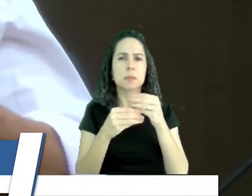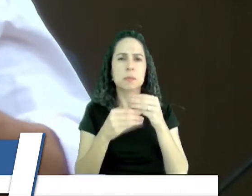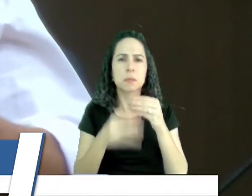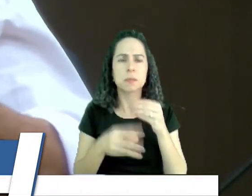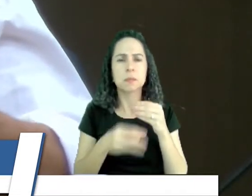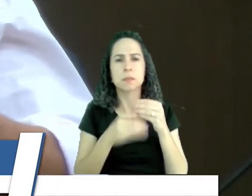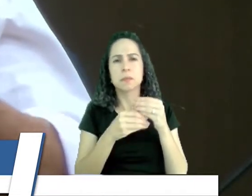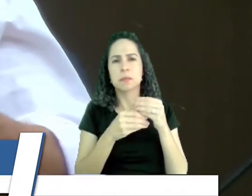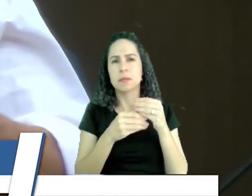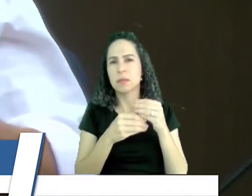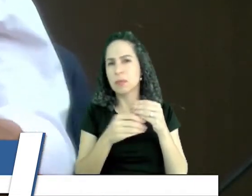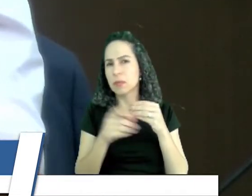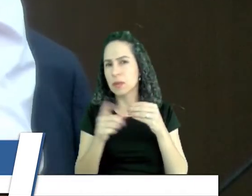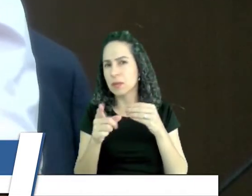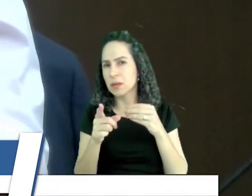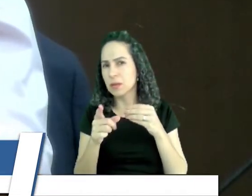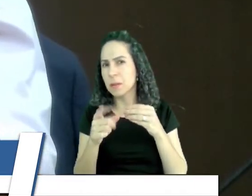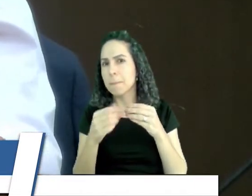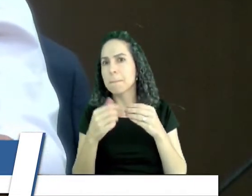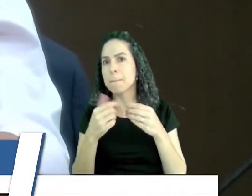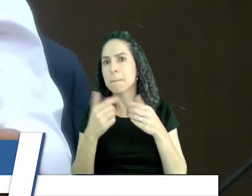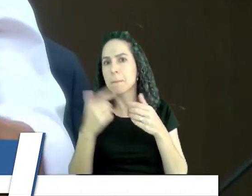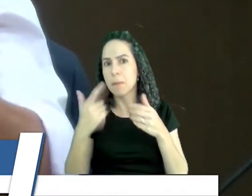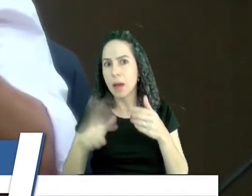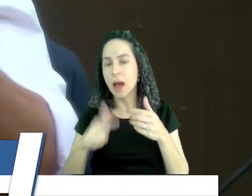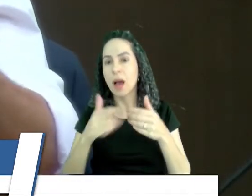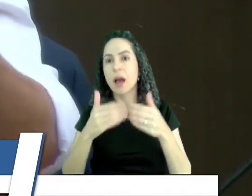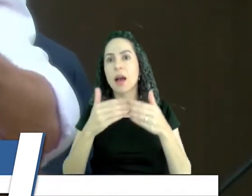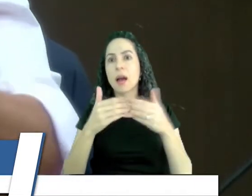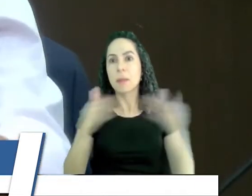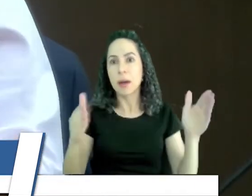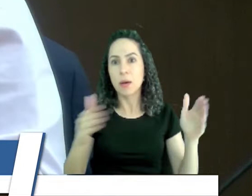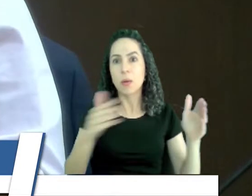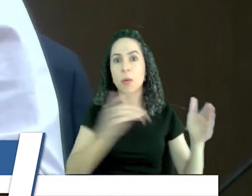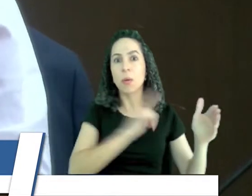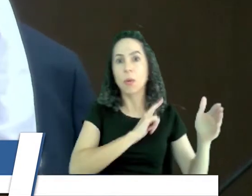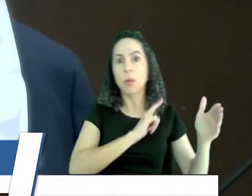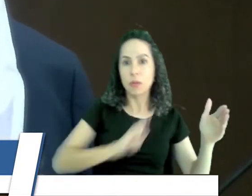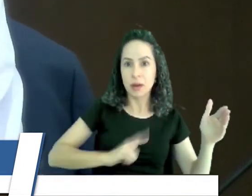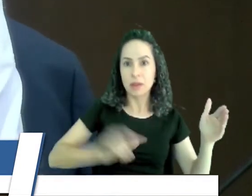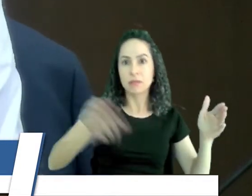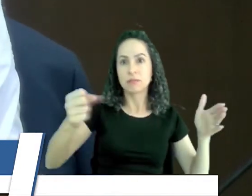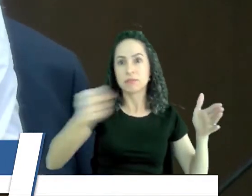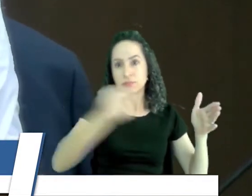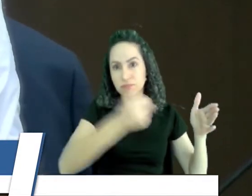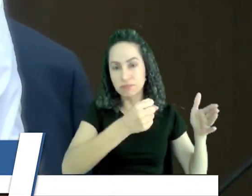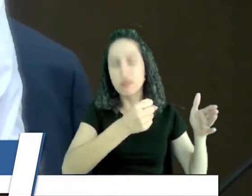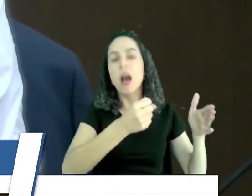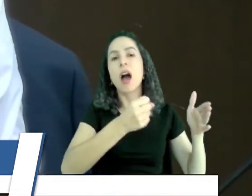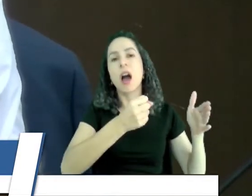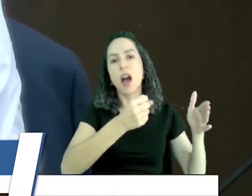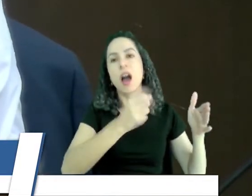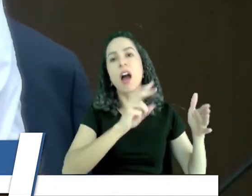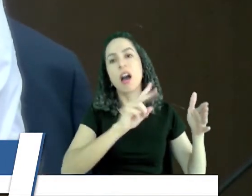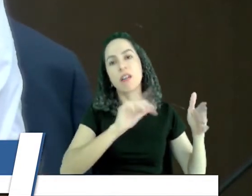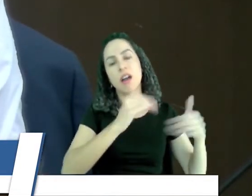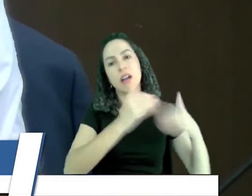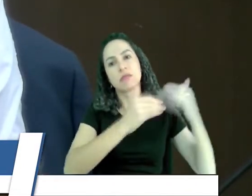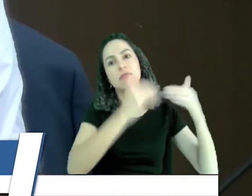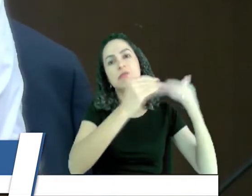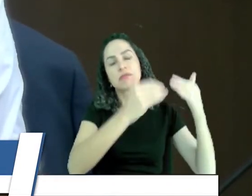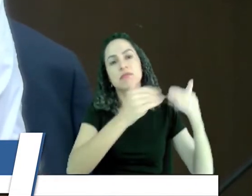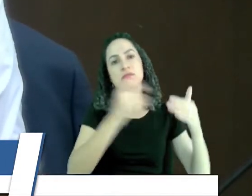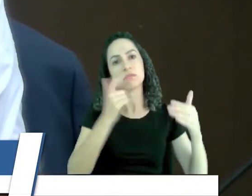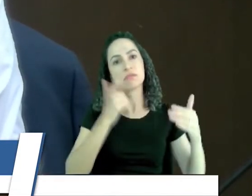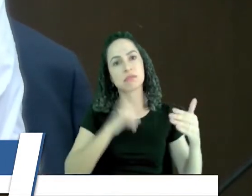vocês tivessem mais oportunidade através do poder público, eu acho que a coisa poderia caminhar de uma forma muito melhor e a gente